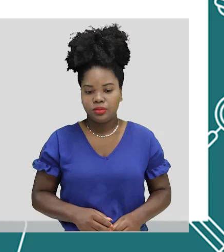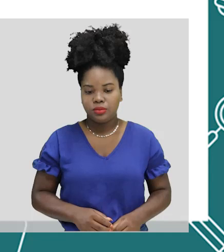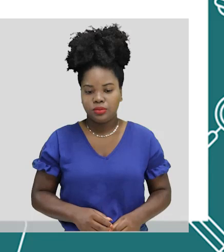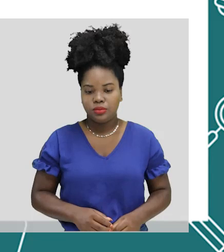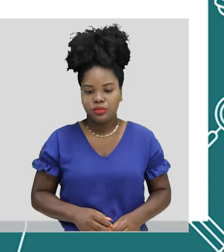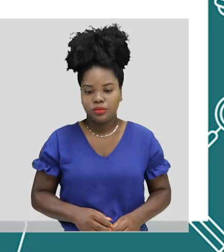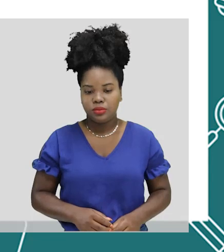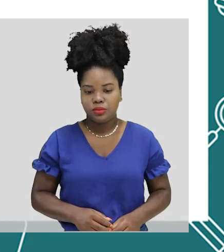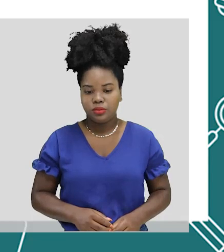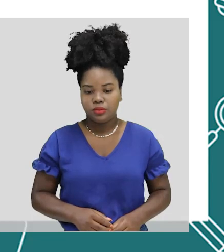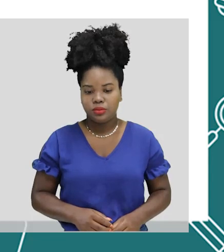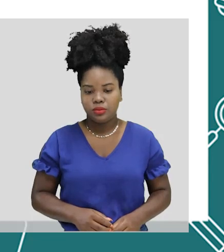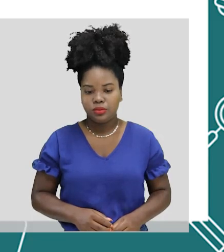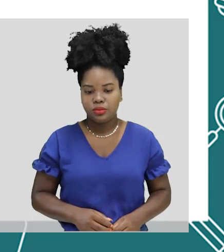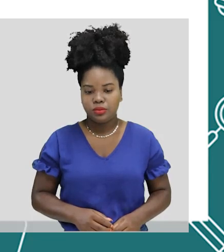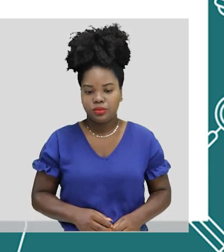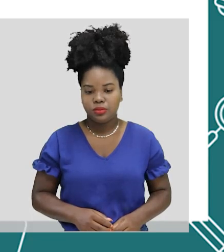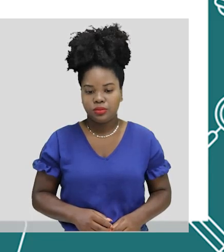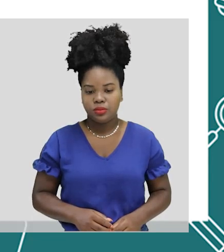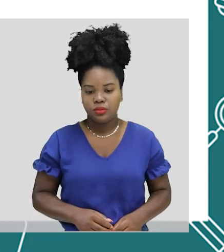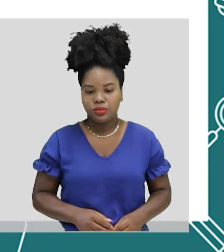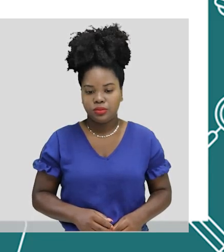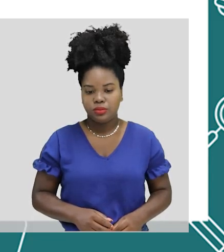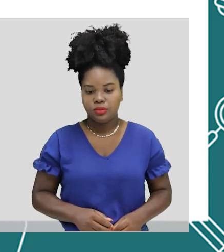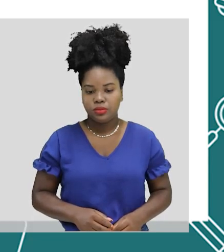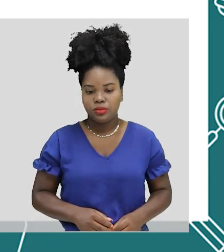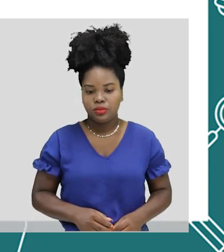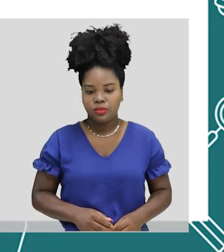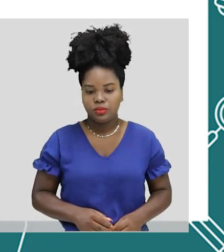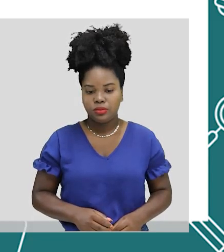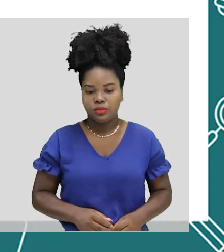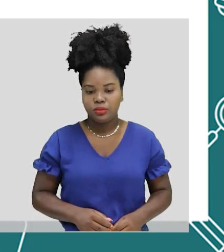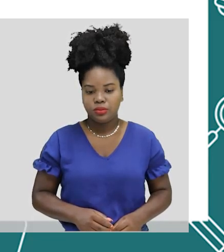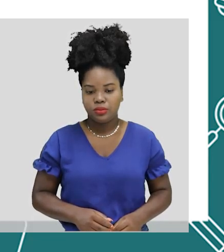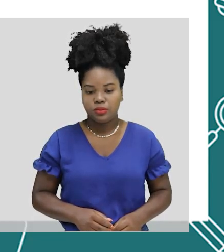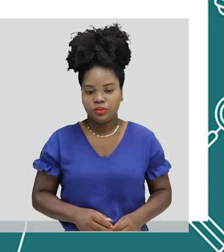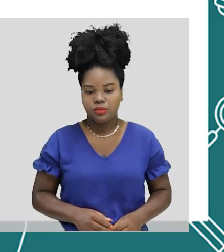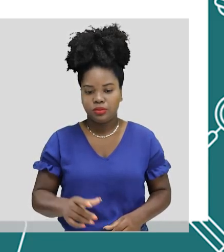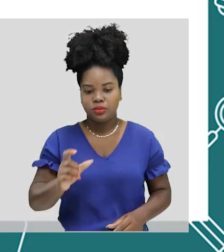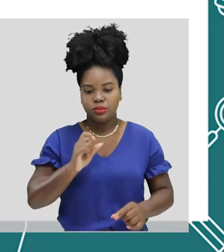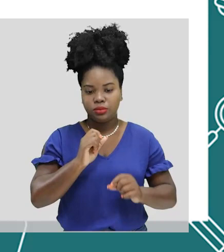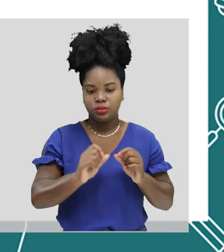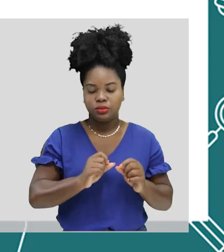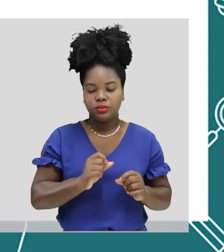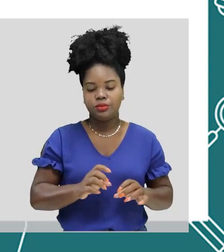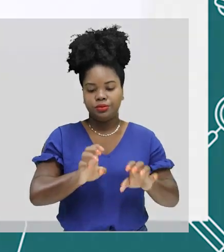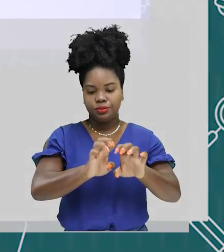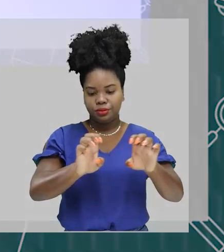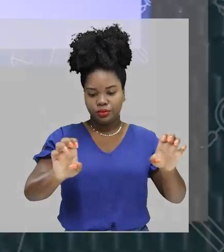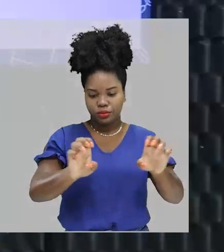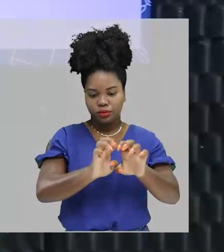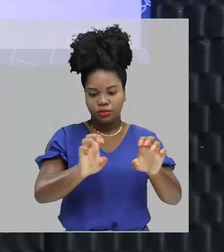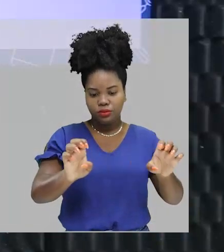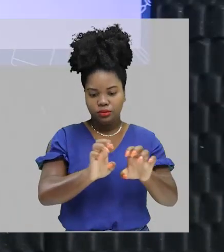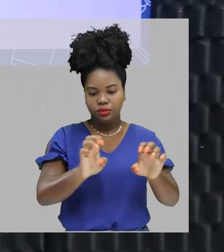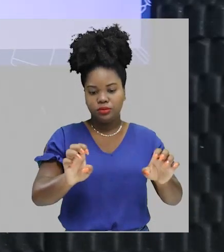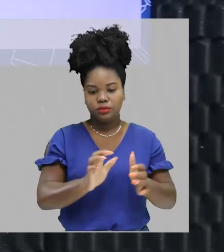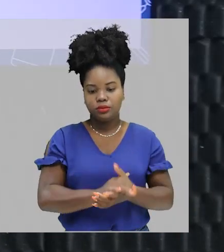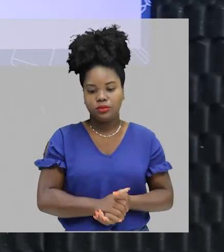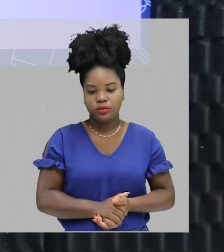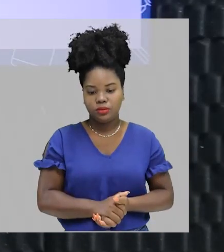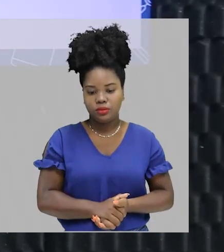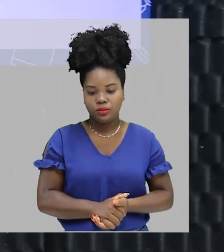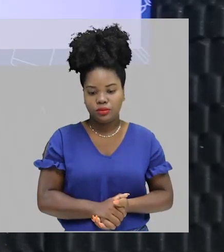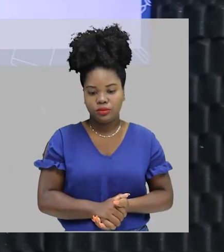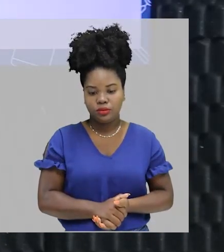ser obtido a partir da pirita por meio do processo. E nós temos aqui as equações, certo?